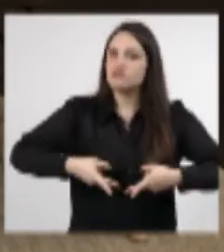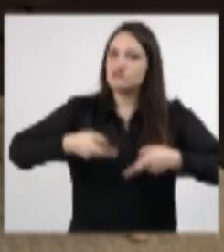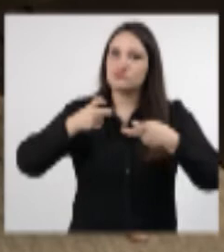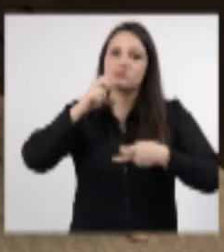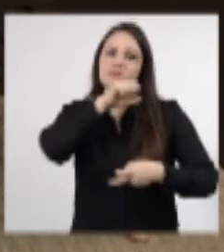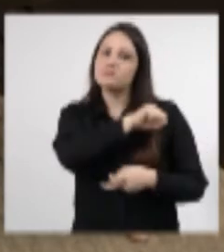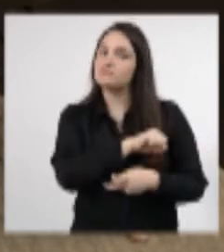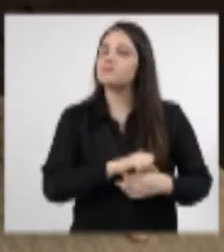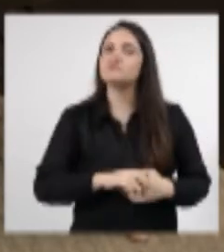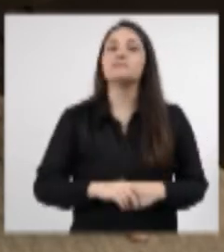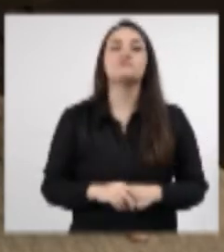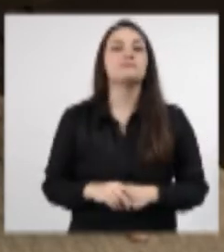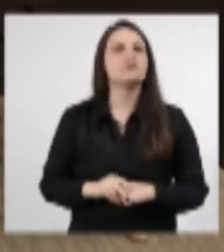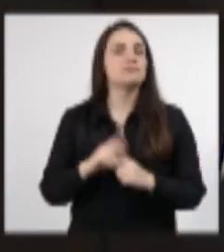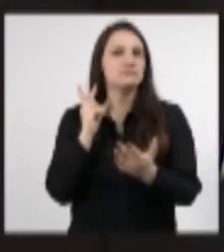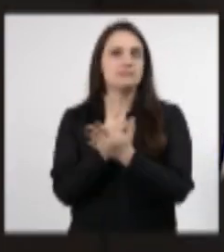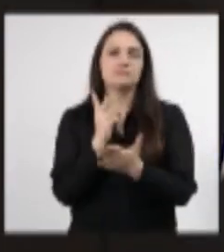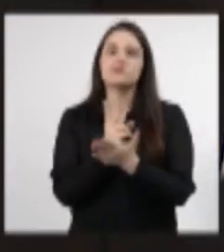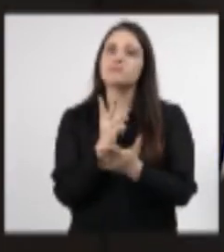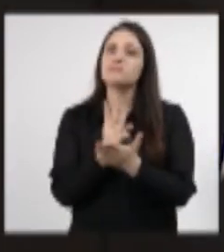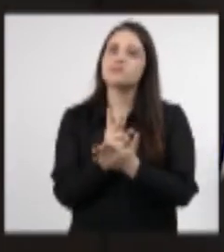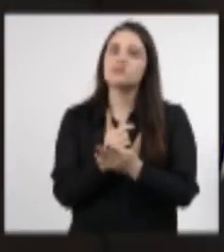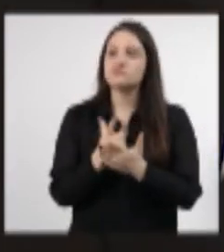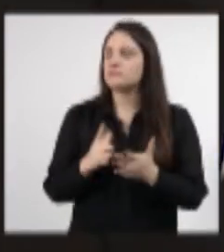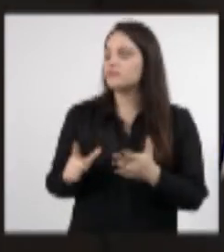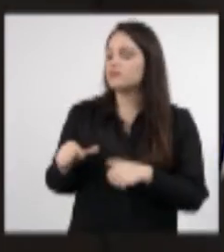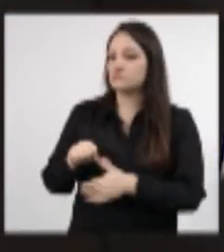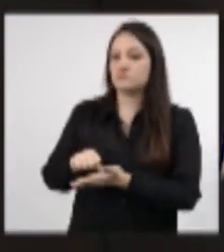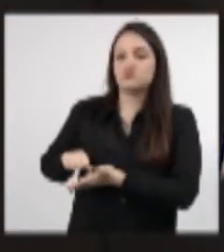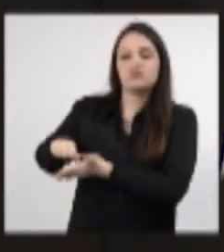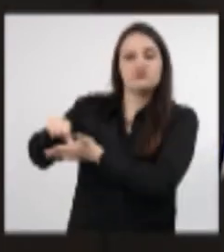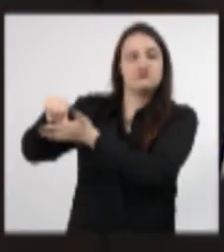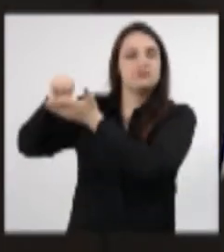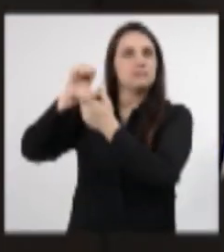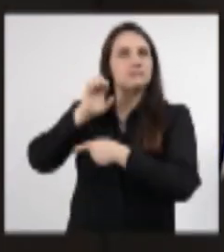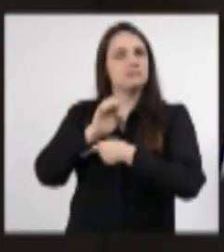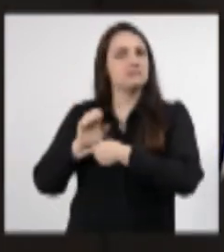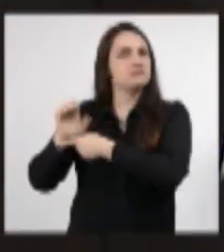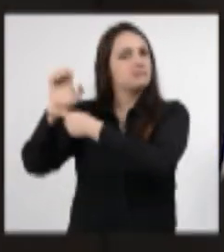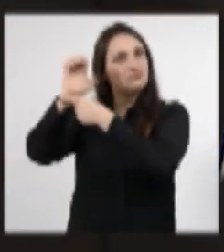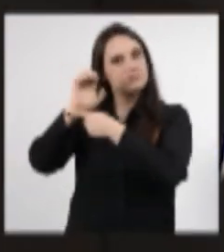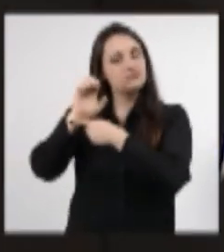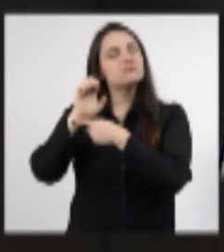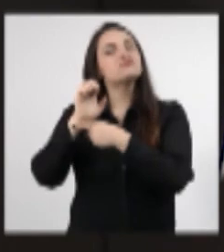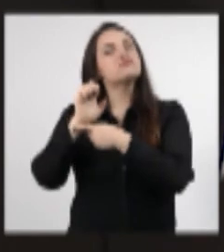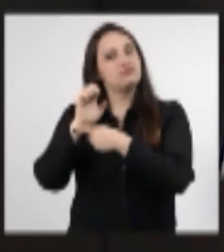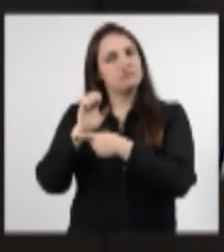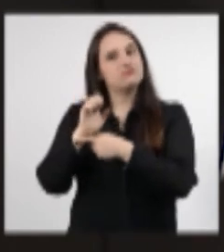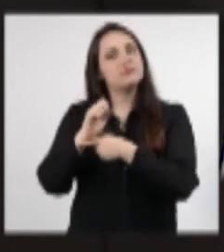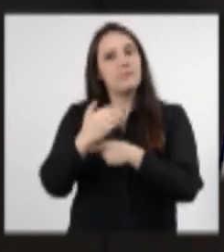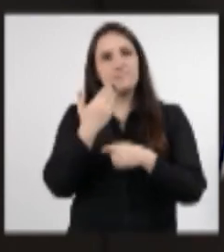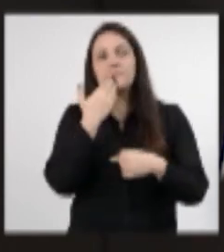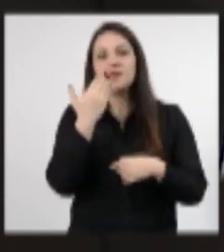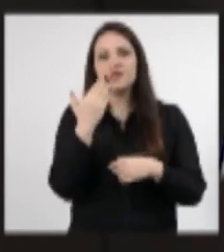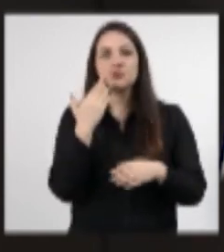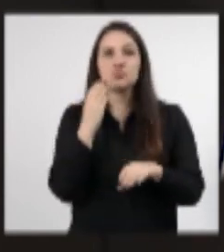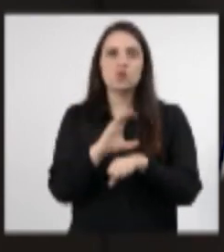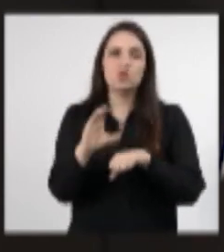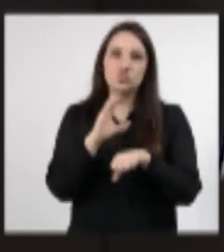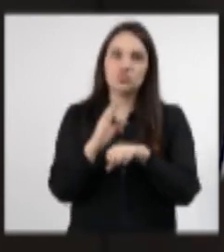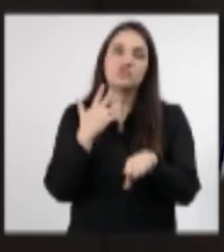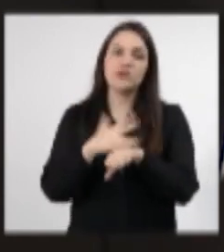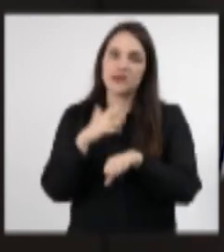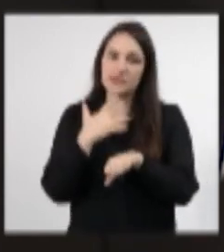nessa matéria e são requisitados quase que mensalmente por outras unidades, os estados da federação, para atuarem